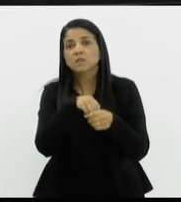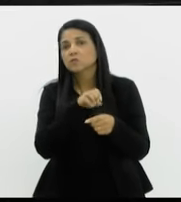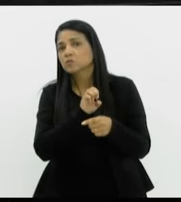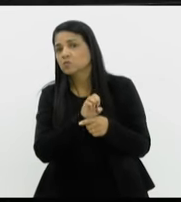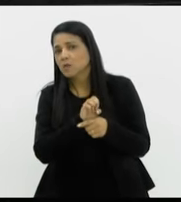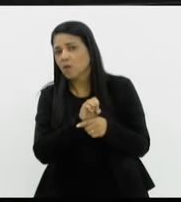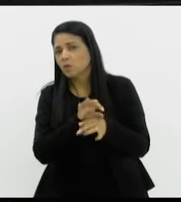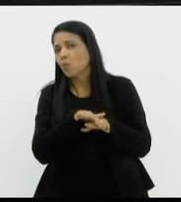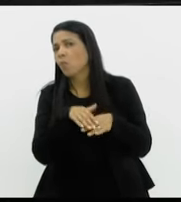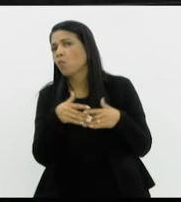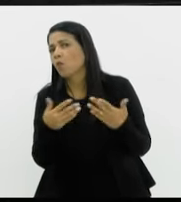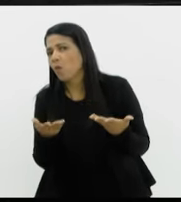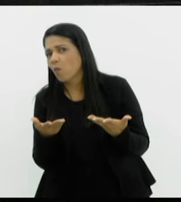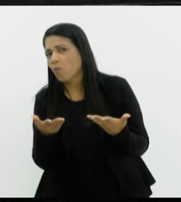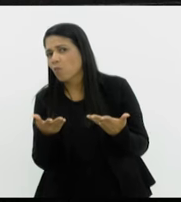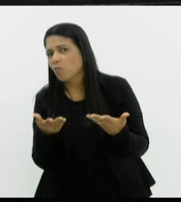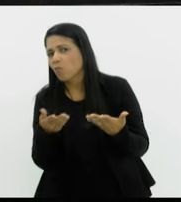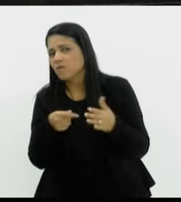de Janeiro?